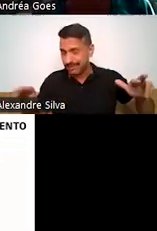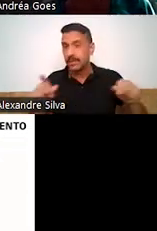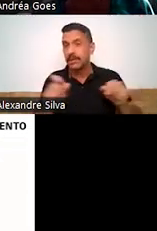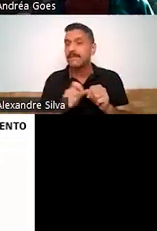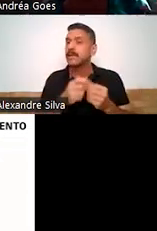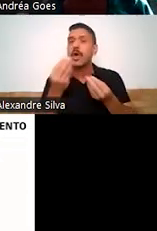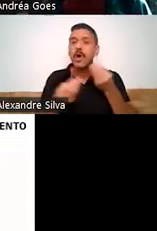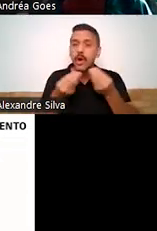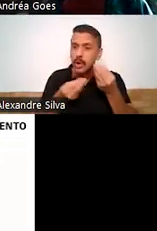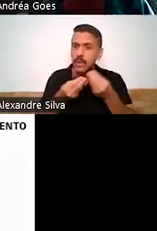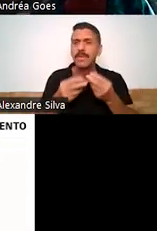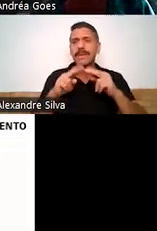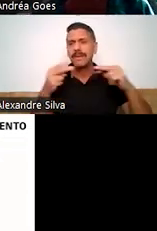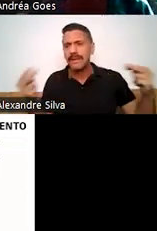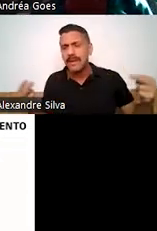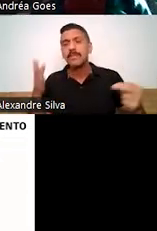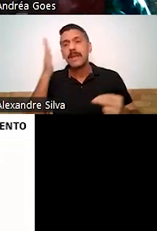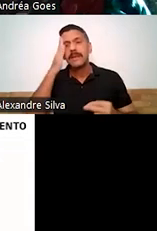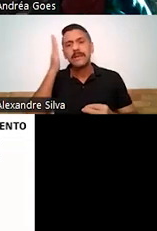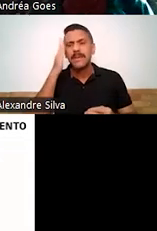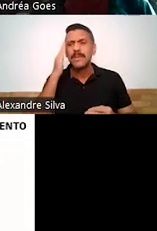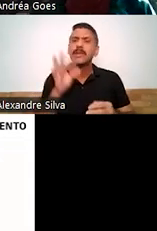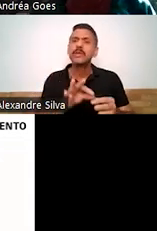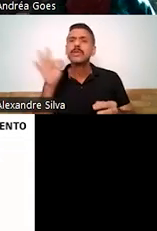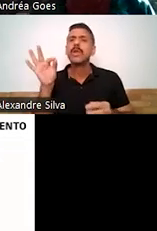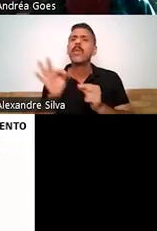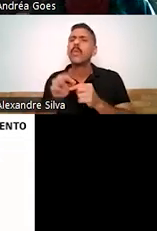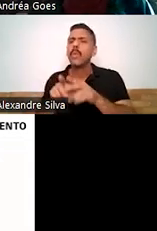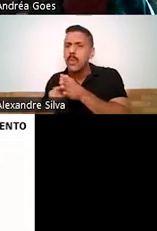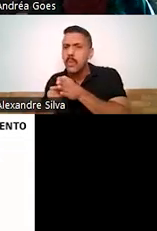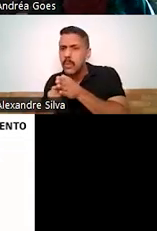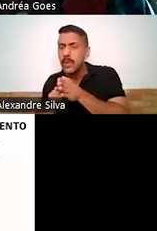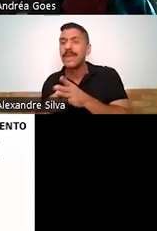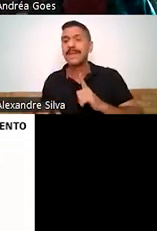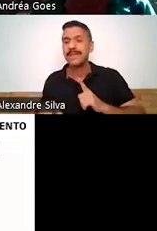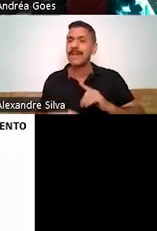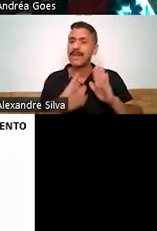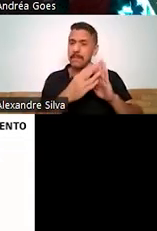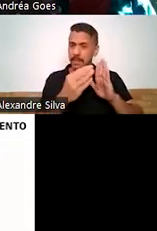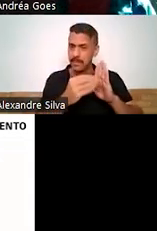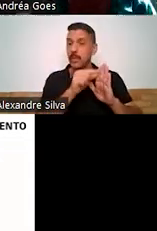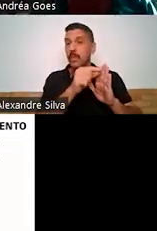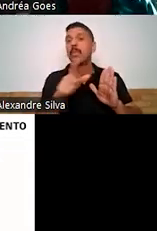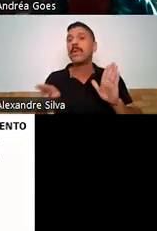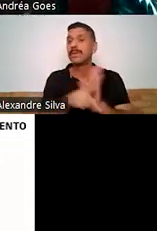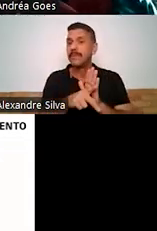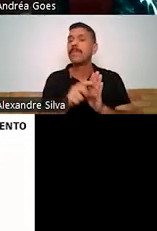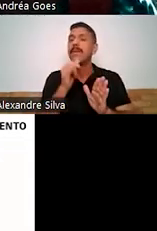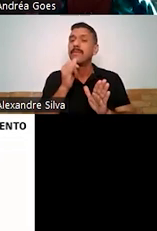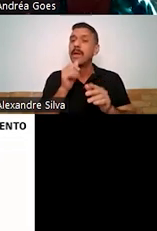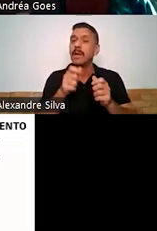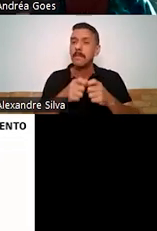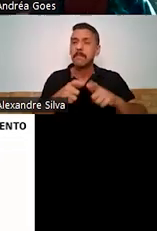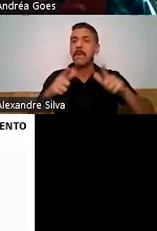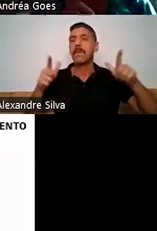é o princípio da extração, ou seja, da lise celular. Depois, a gente tem um protótipo de termociclador, onde a gente faz a amplificação